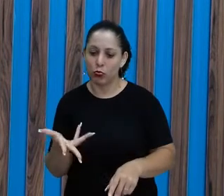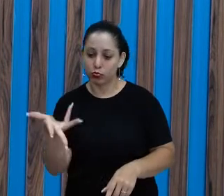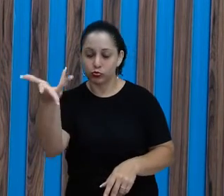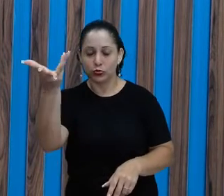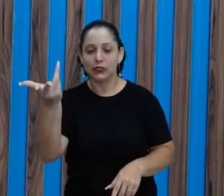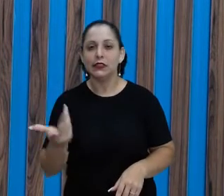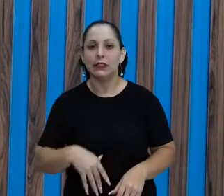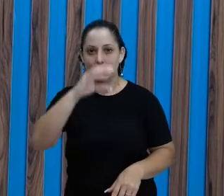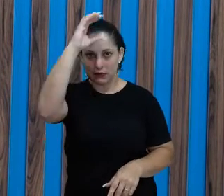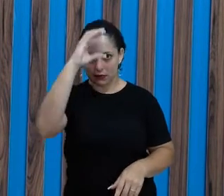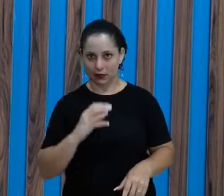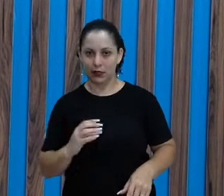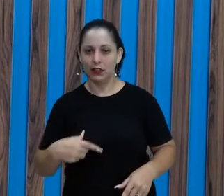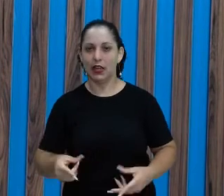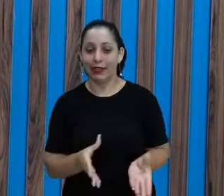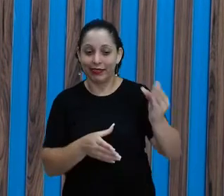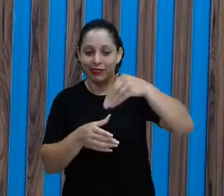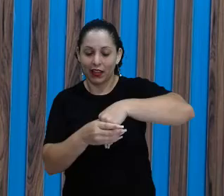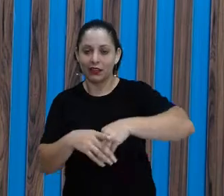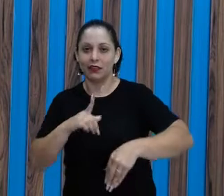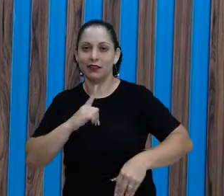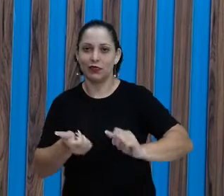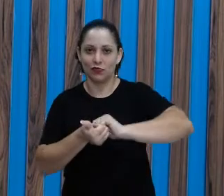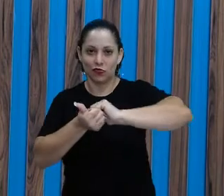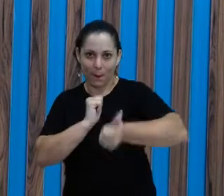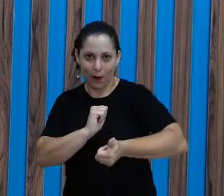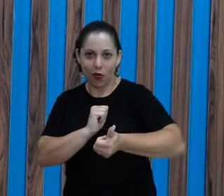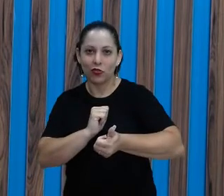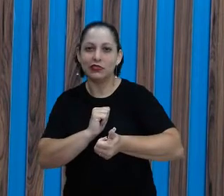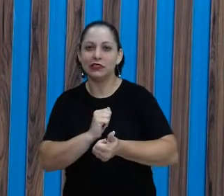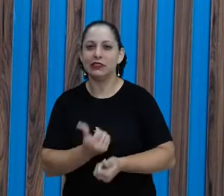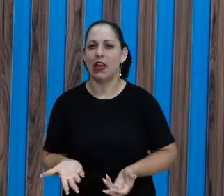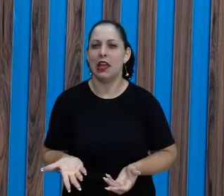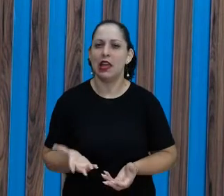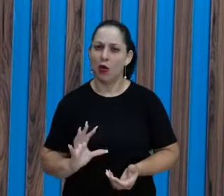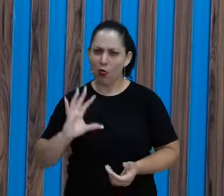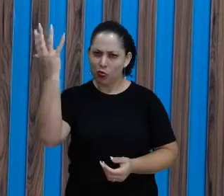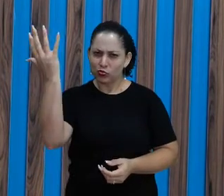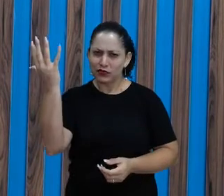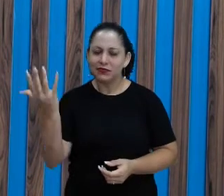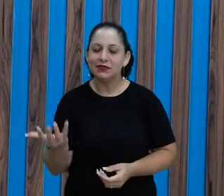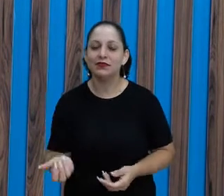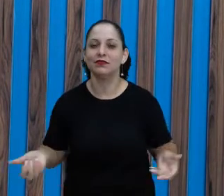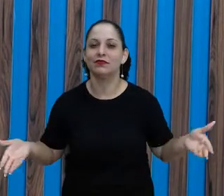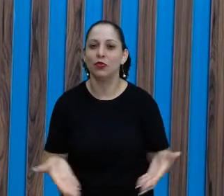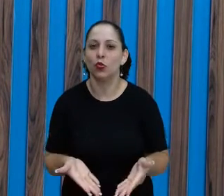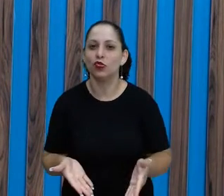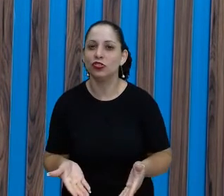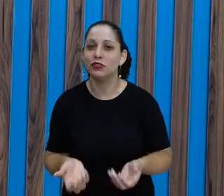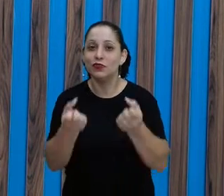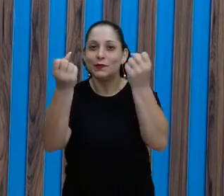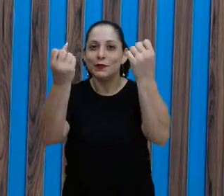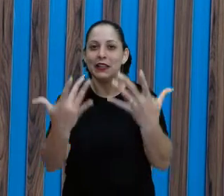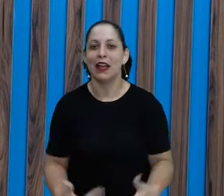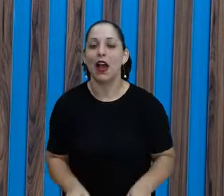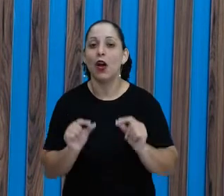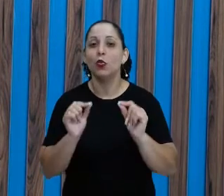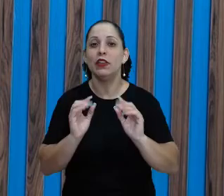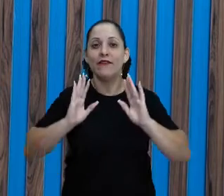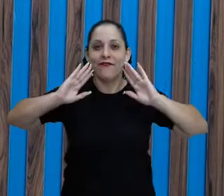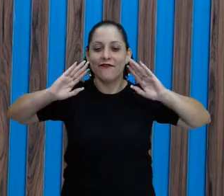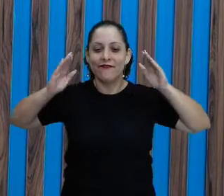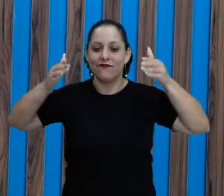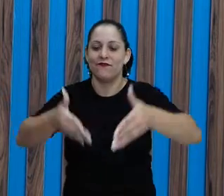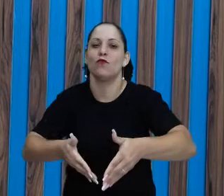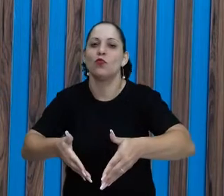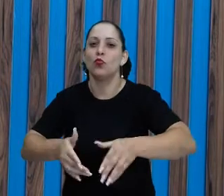tem o esporte lá como um meio para que isso aconteça. Então, hoje a gente vai falar de algo mais específico, que é